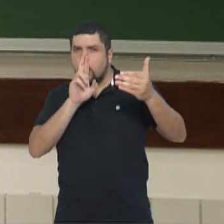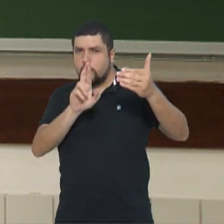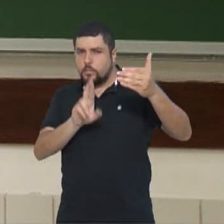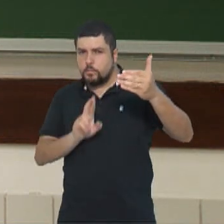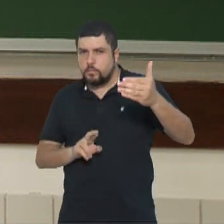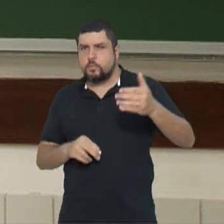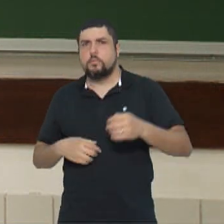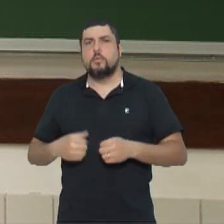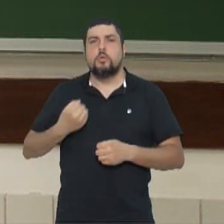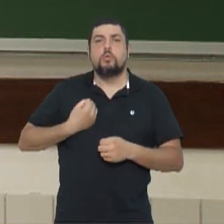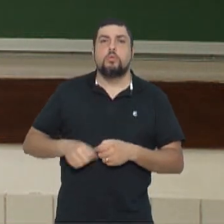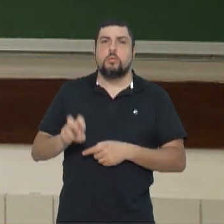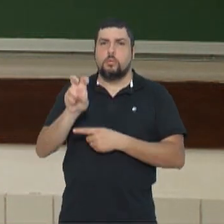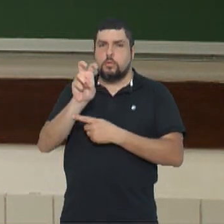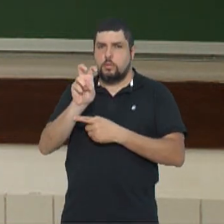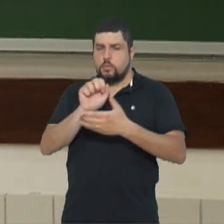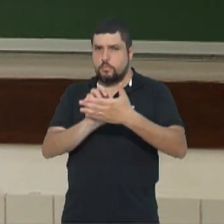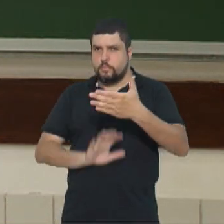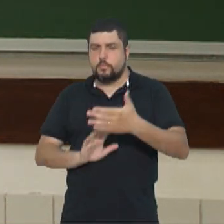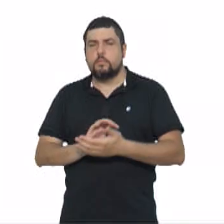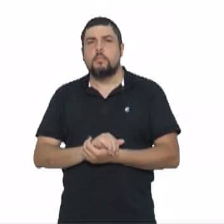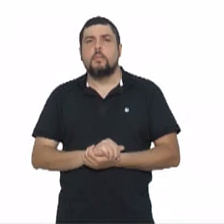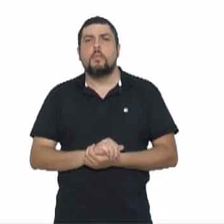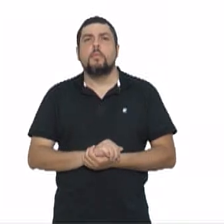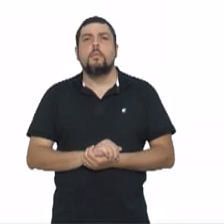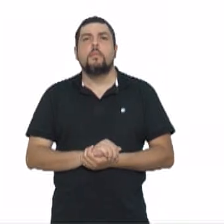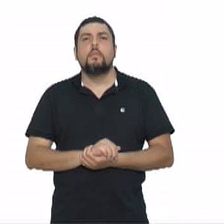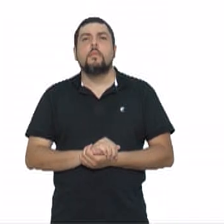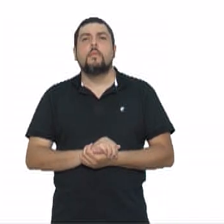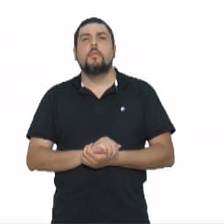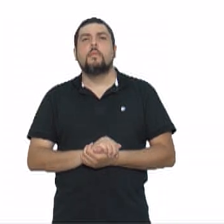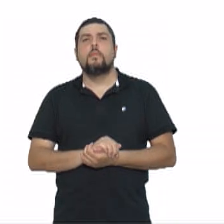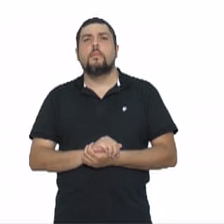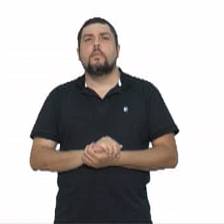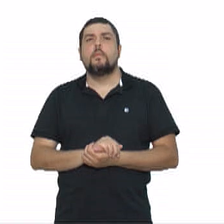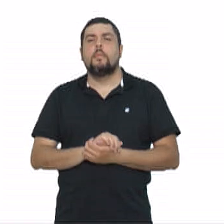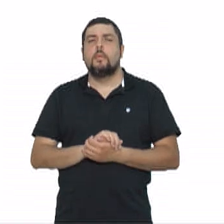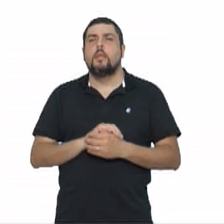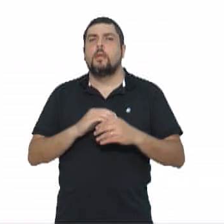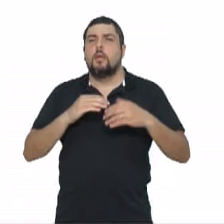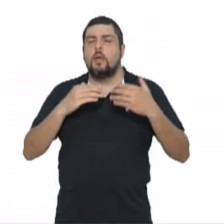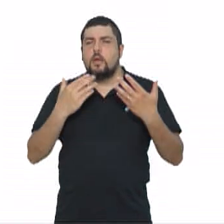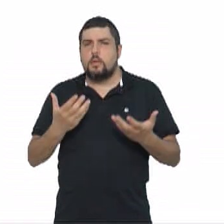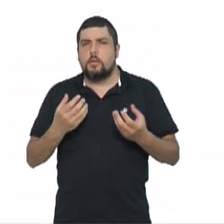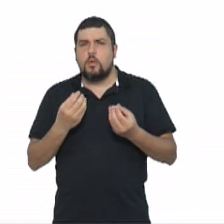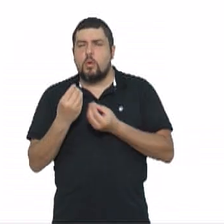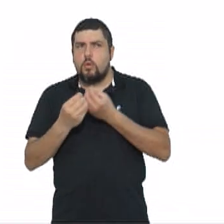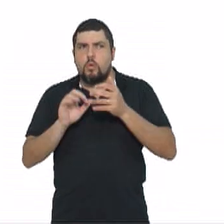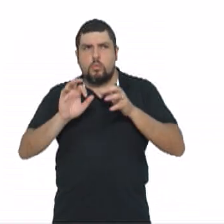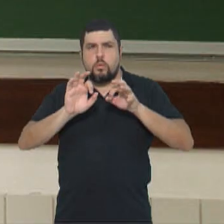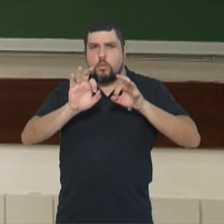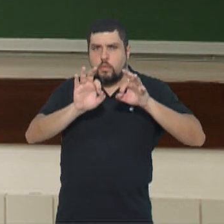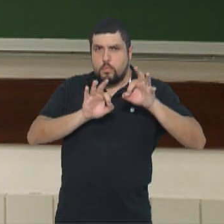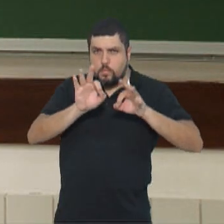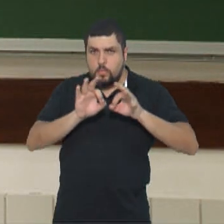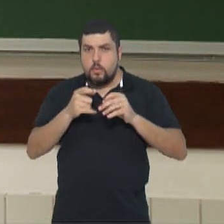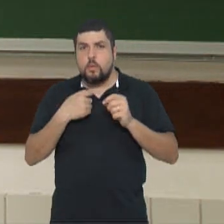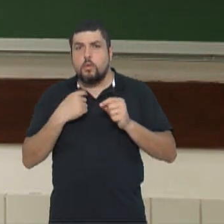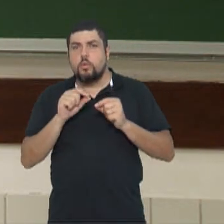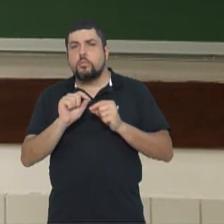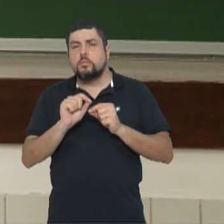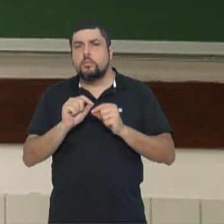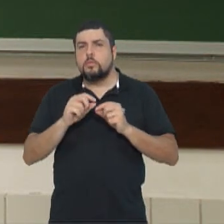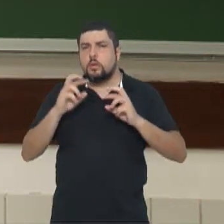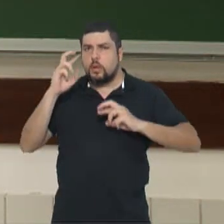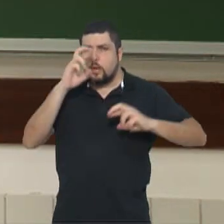5. Sobre as informações do planejamento que respondem à análise crítica. Então, você fez as perguntinhas com um olhar